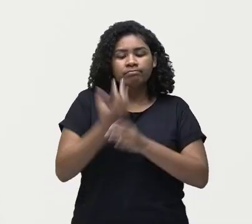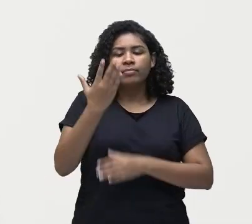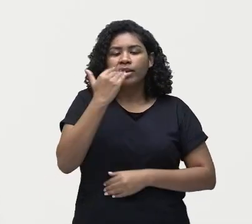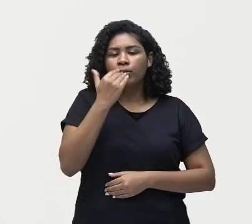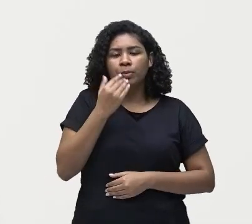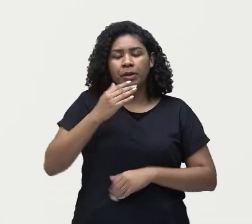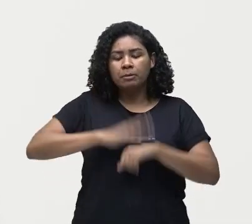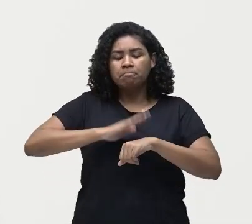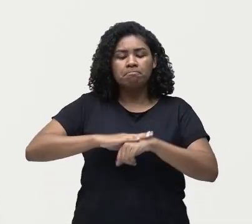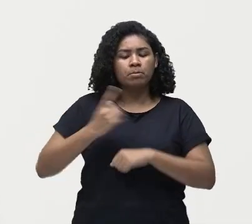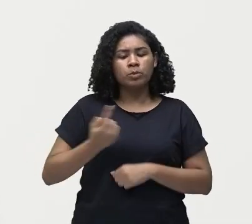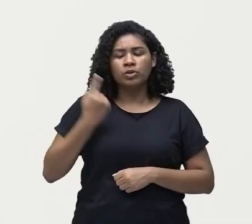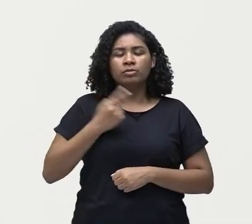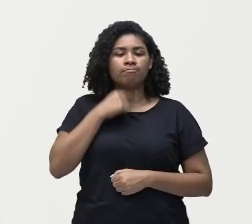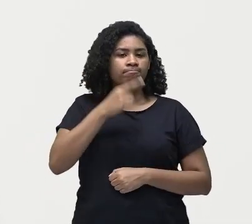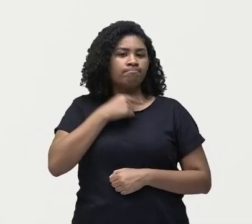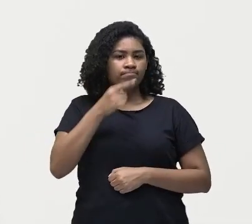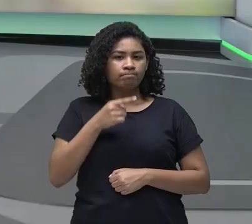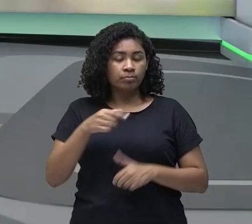e, por isso,